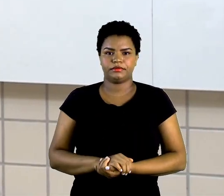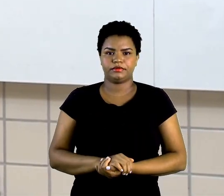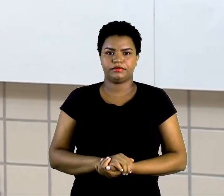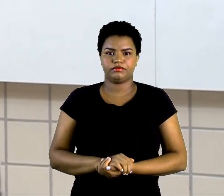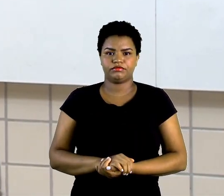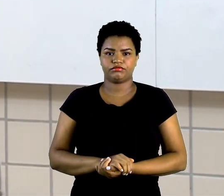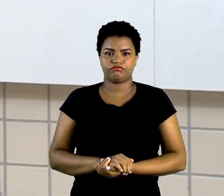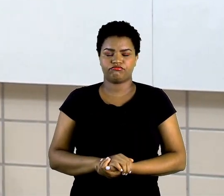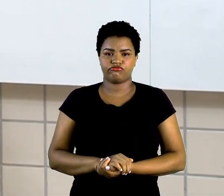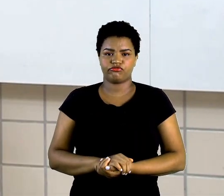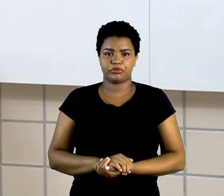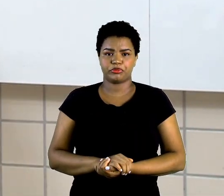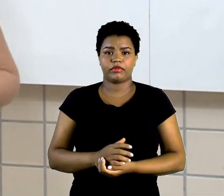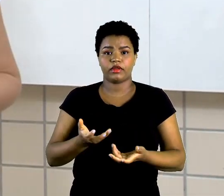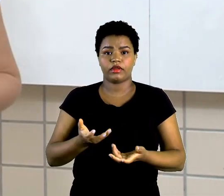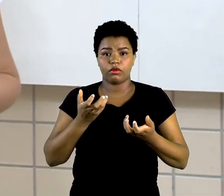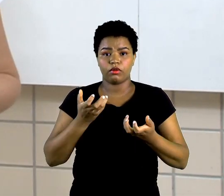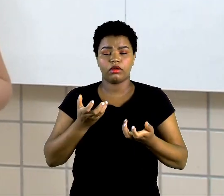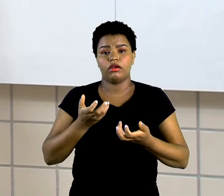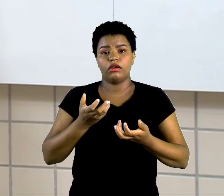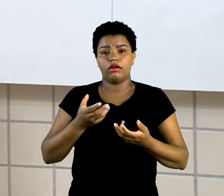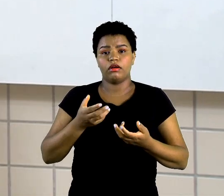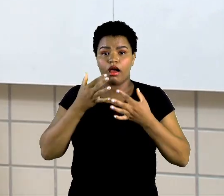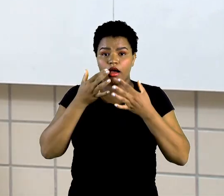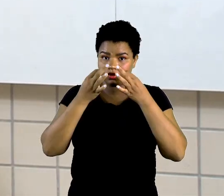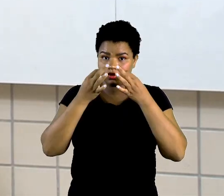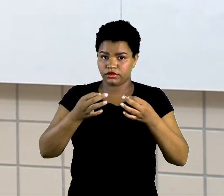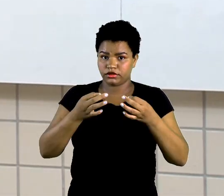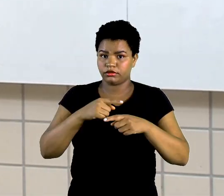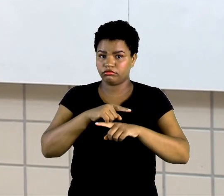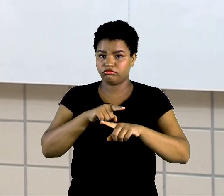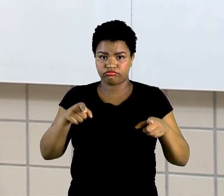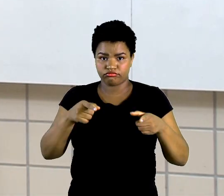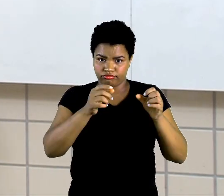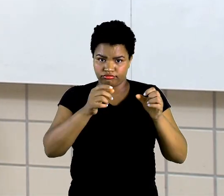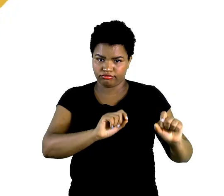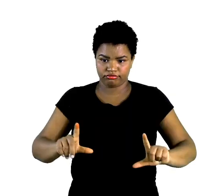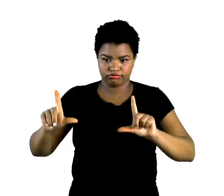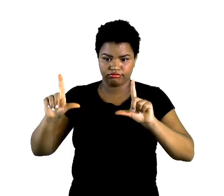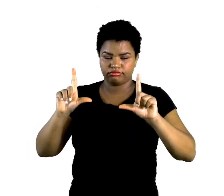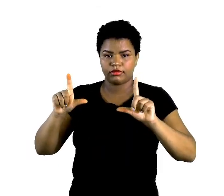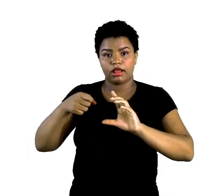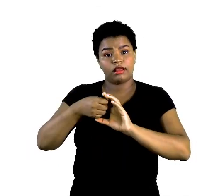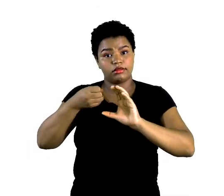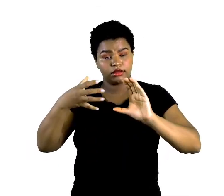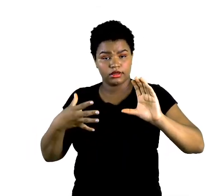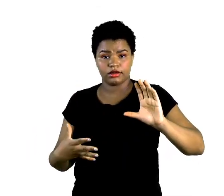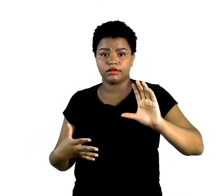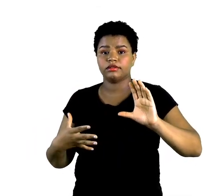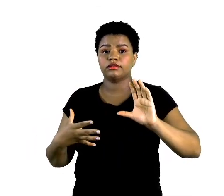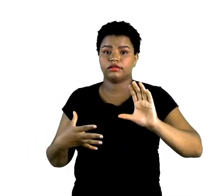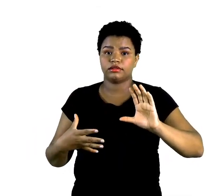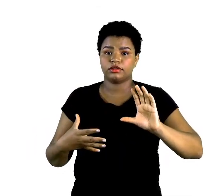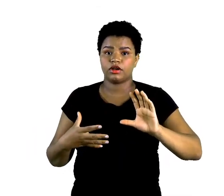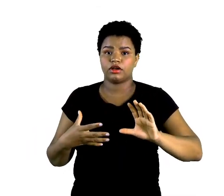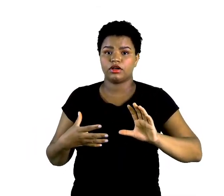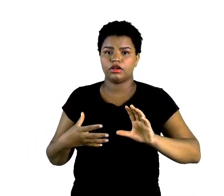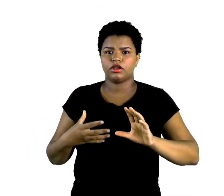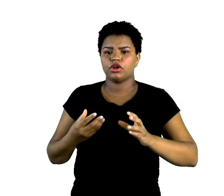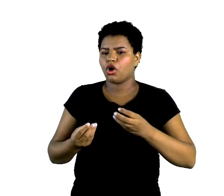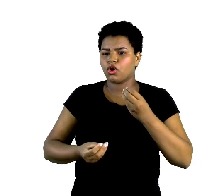chamar a atenção para vocês a esses slides, em se tratando das características de como esses sons